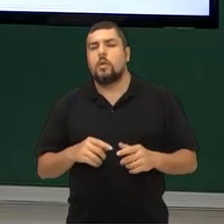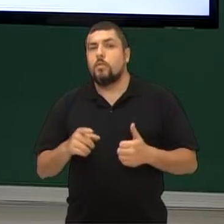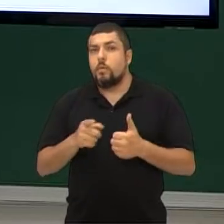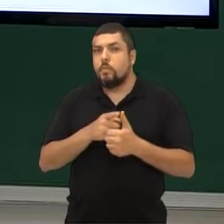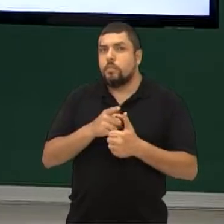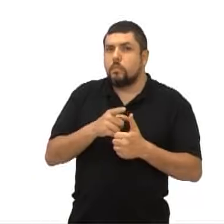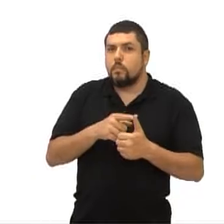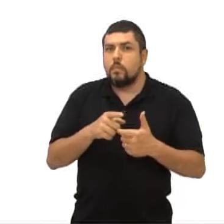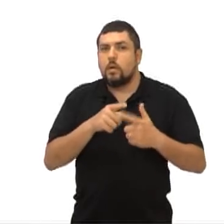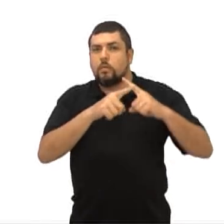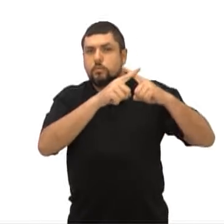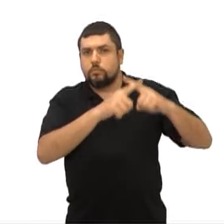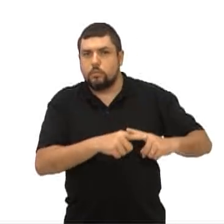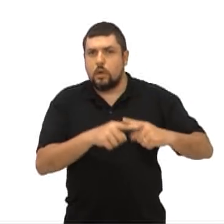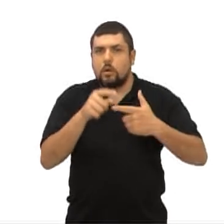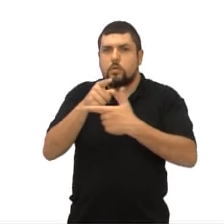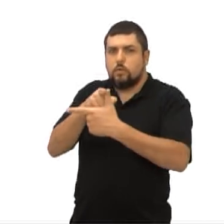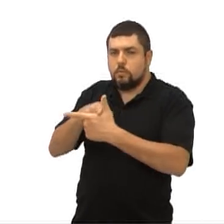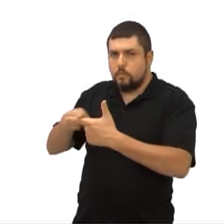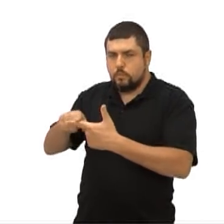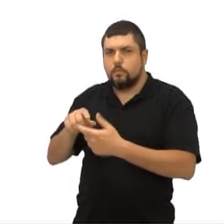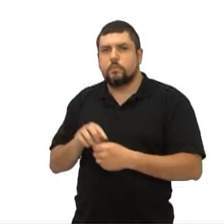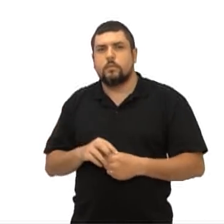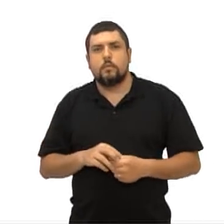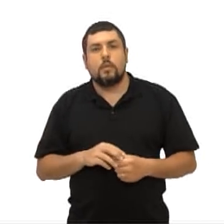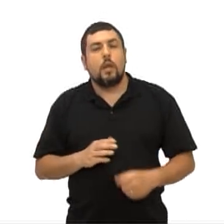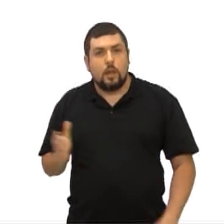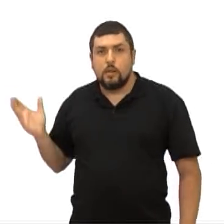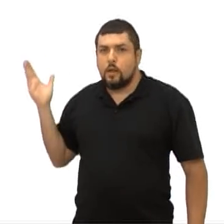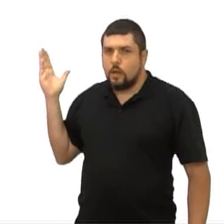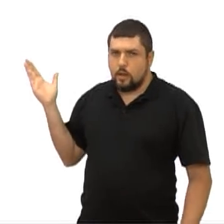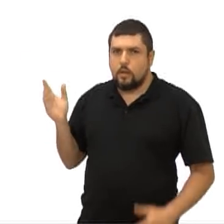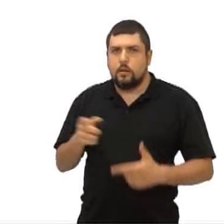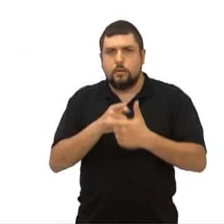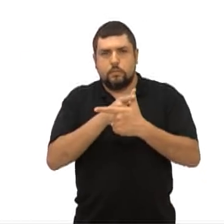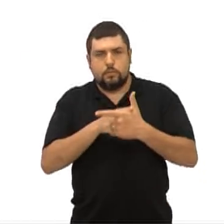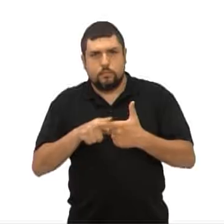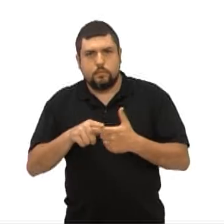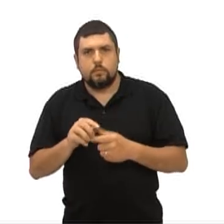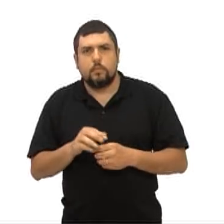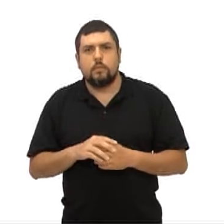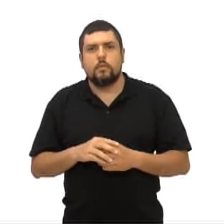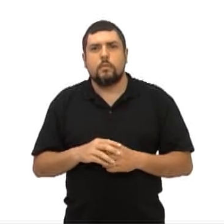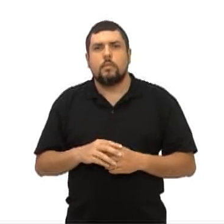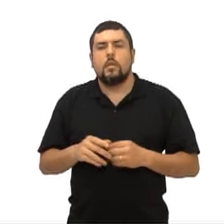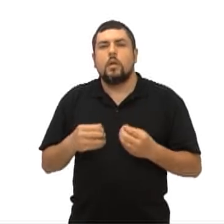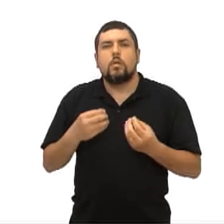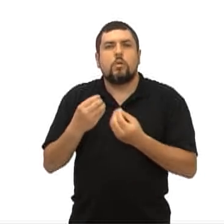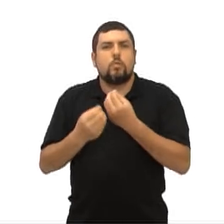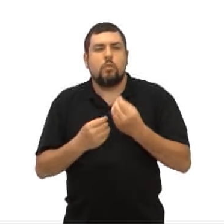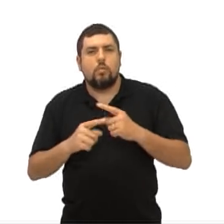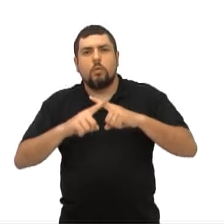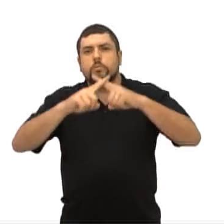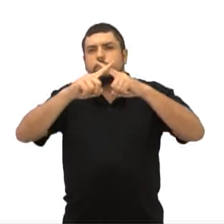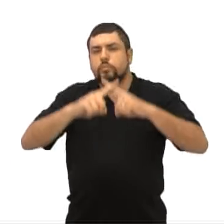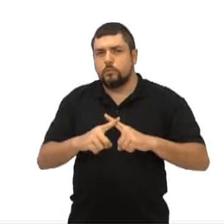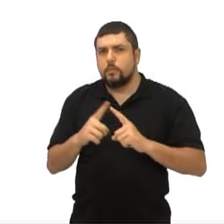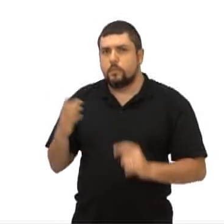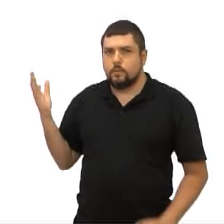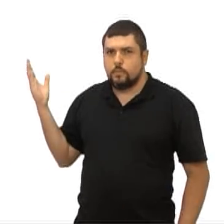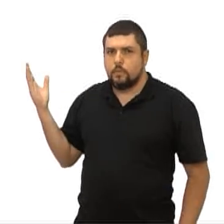Nesse caso aqui são multiplicações. Eles já estão associados em parênteses, então fica muito mais fácil a gente saber qual a ordem que a gente vai ter que